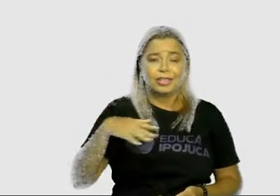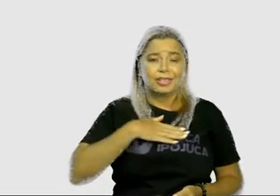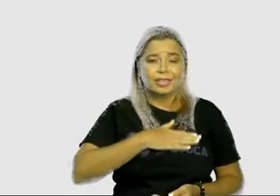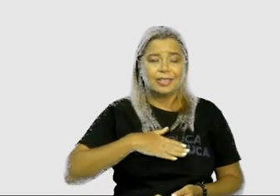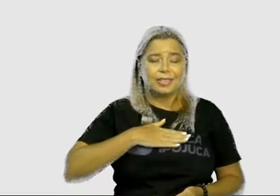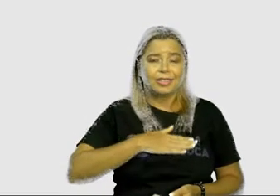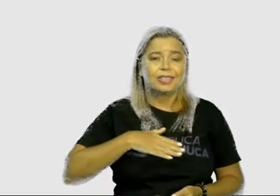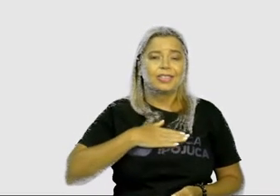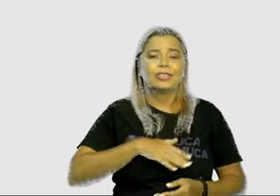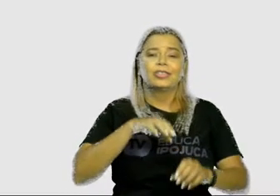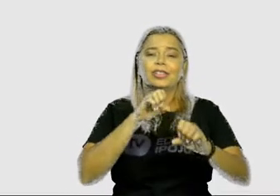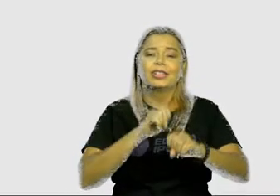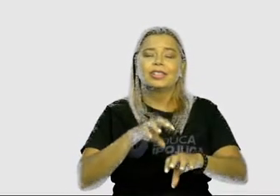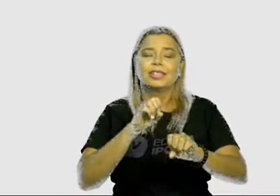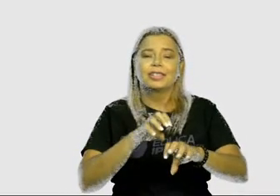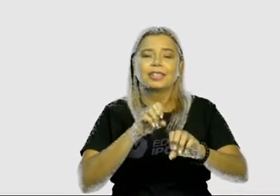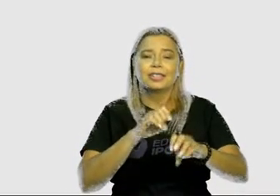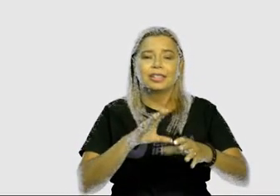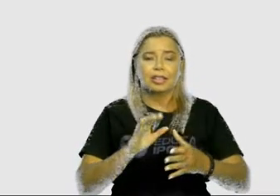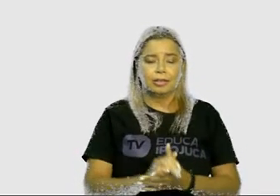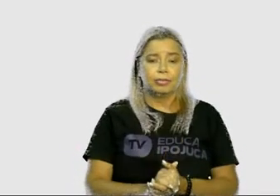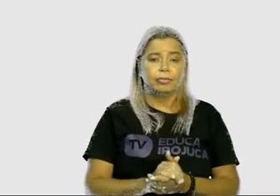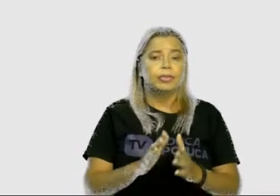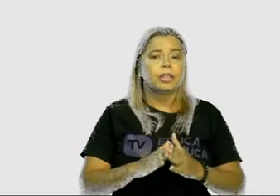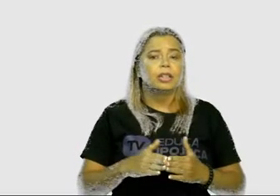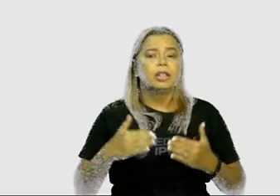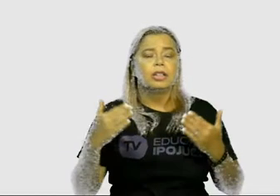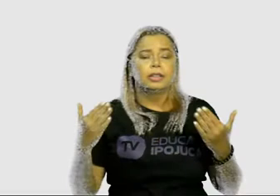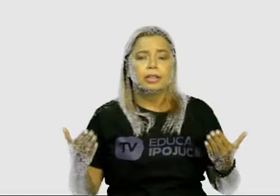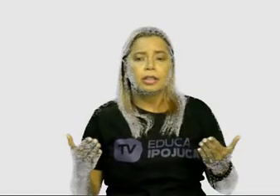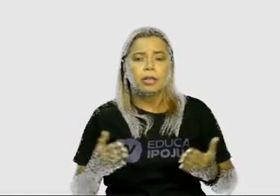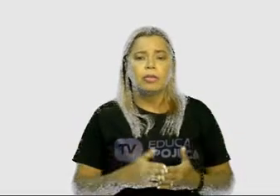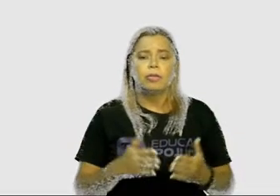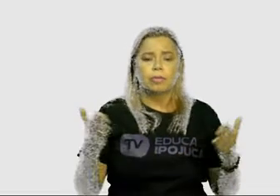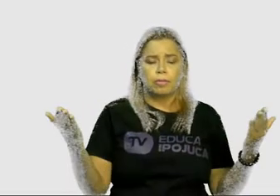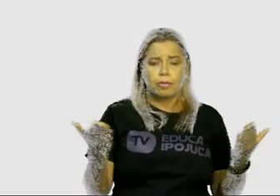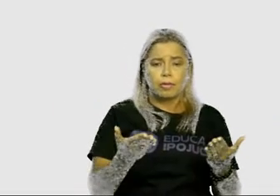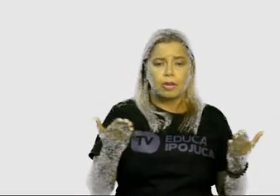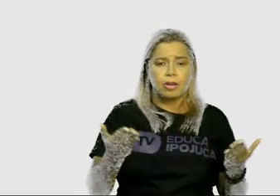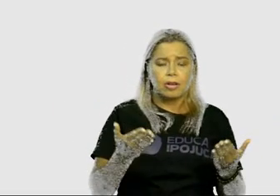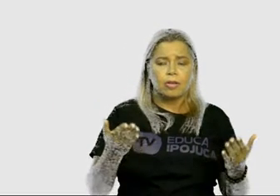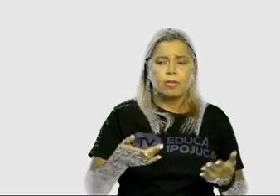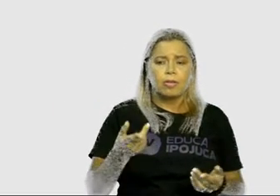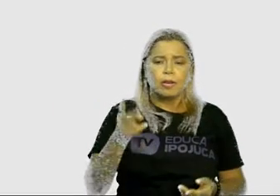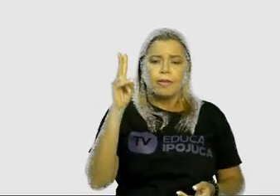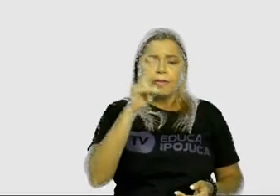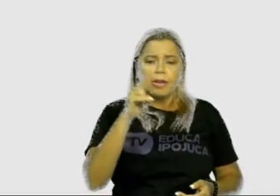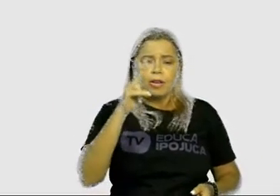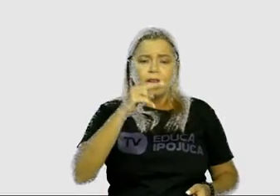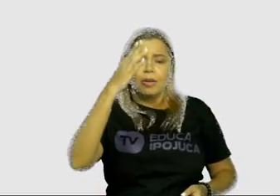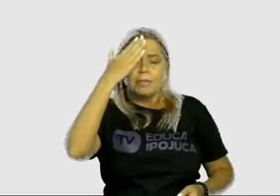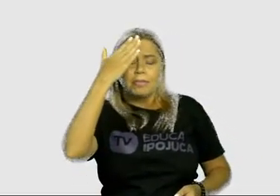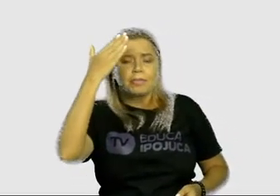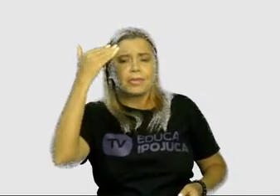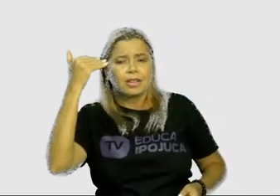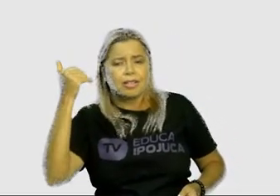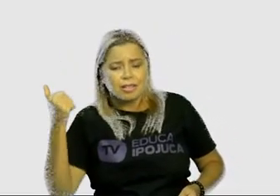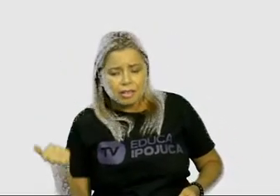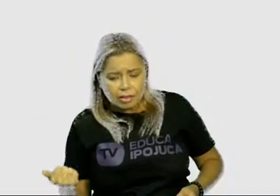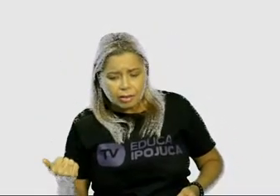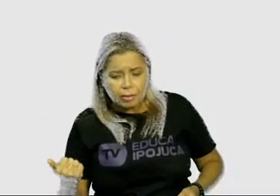sendo assim faça a estimativa O que é estimativa é o cálculo aproximado